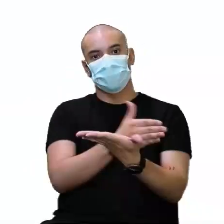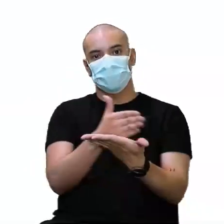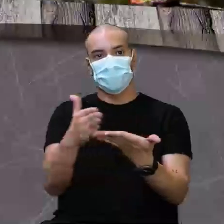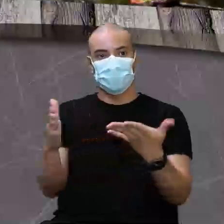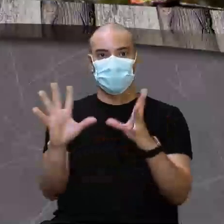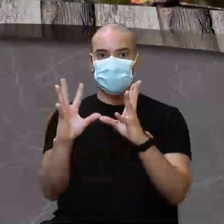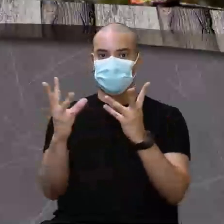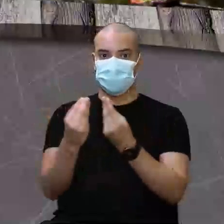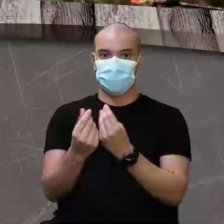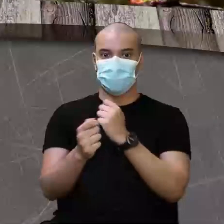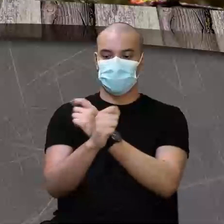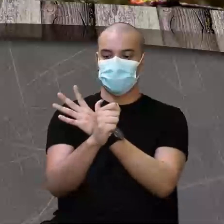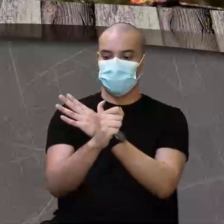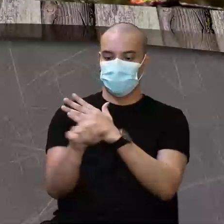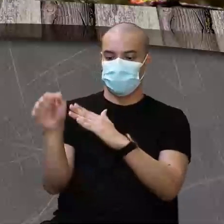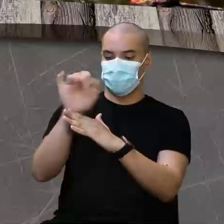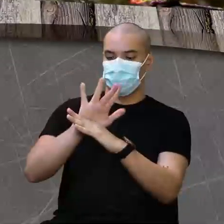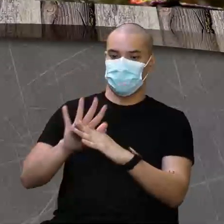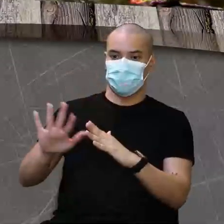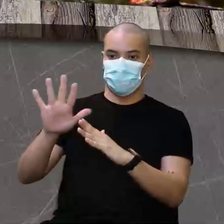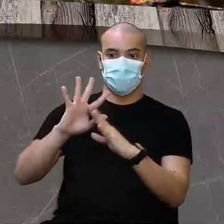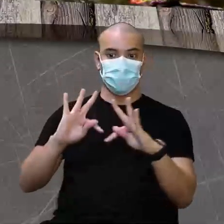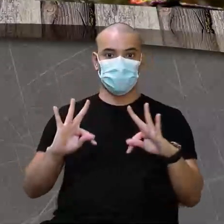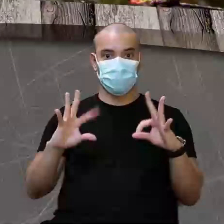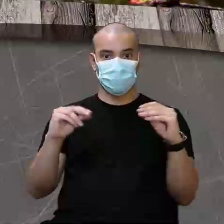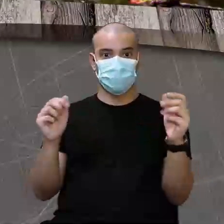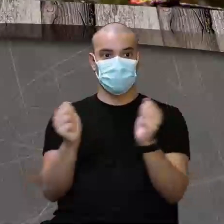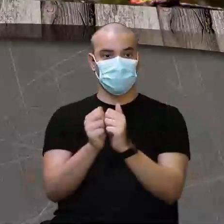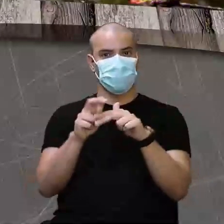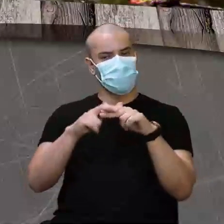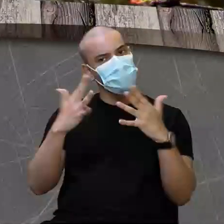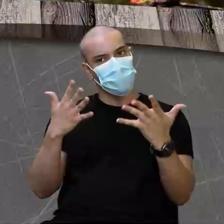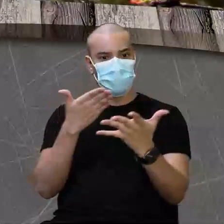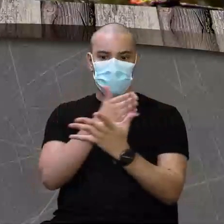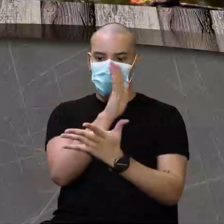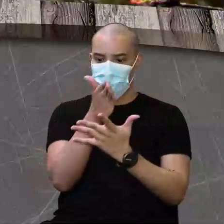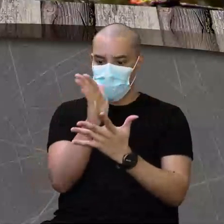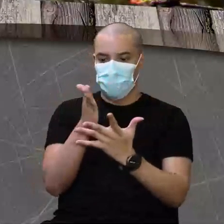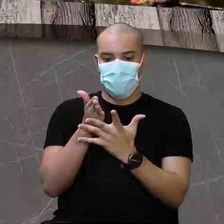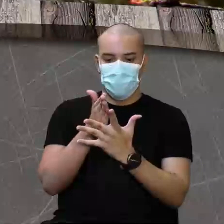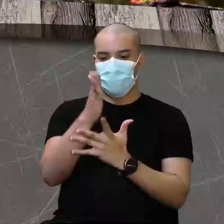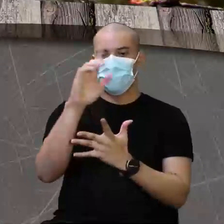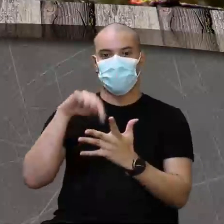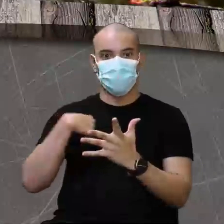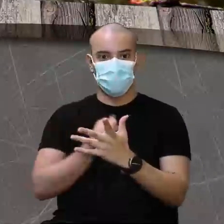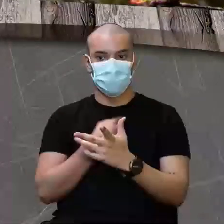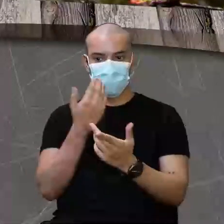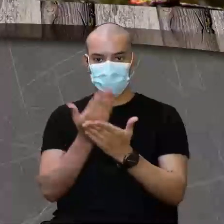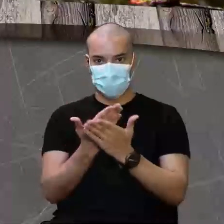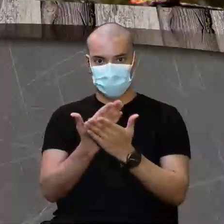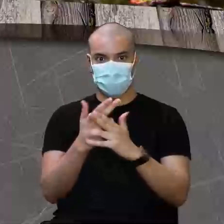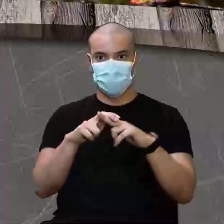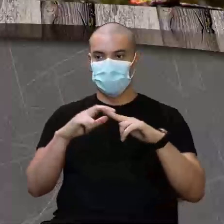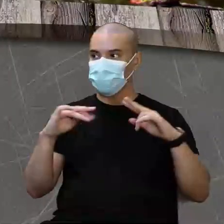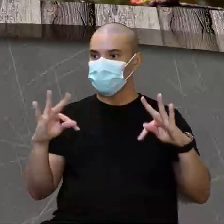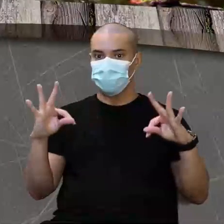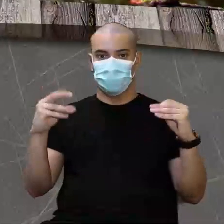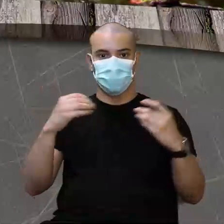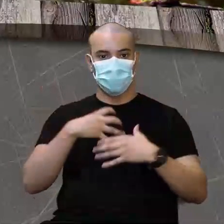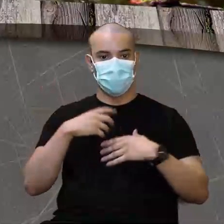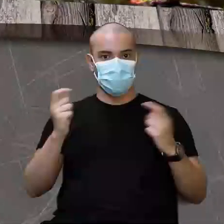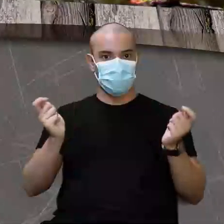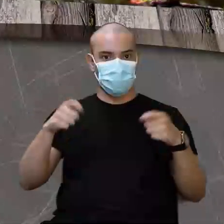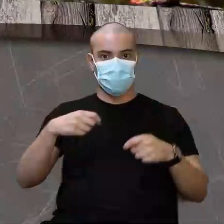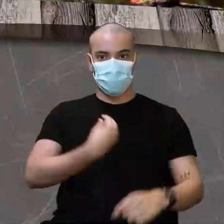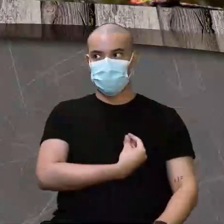partículas de aminoácidos coacervados. Então é nessa linha que a gente está aí indo, tá bom? E aí todas as formas de vida